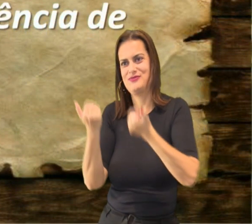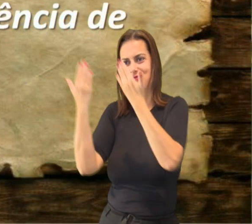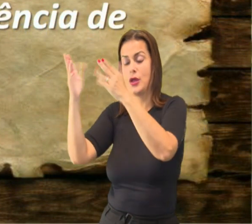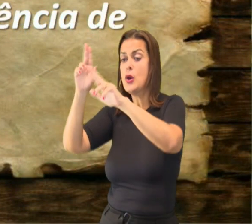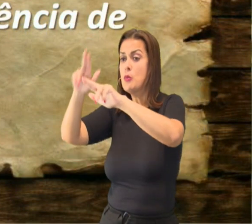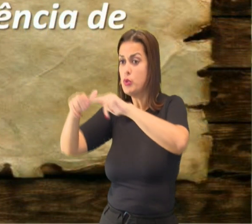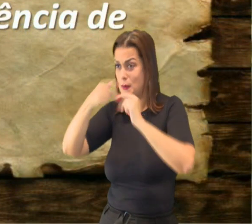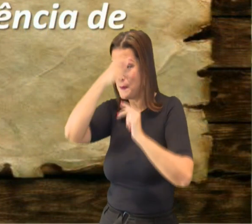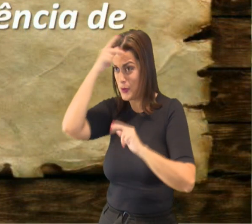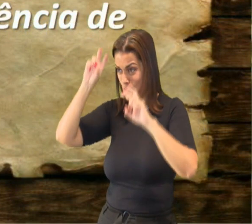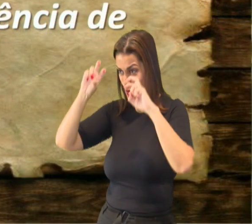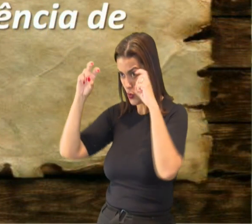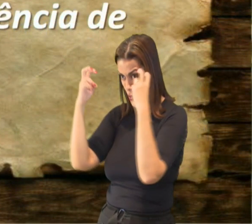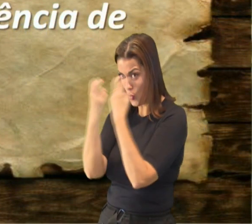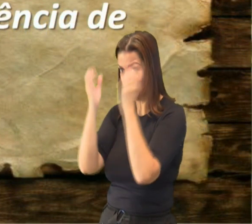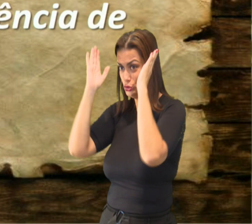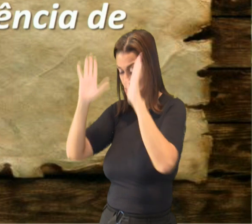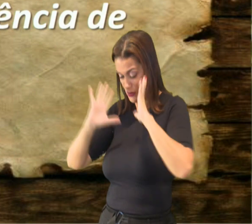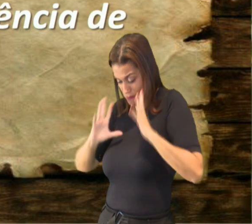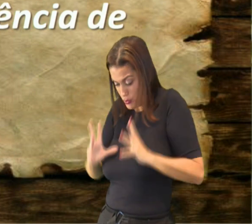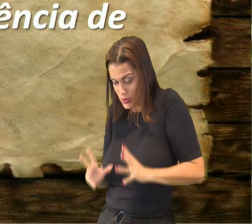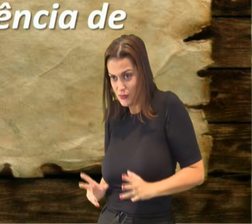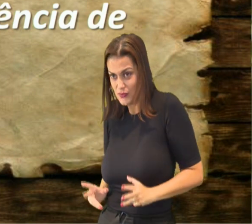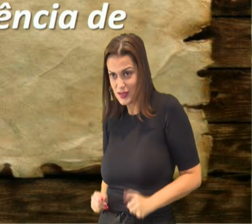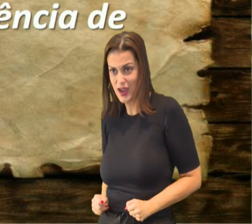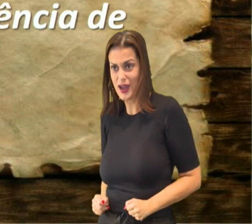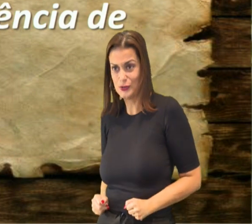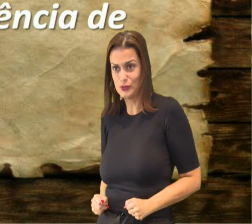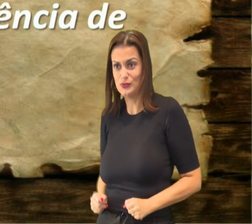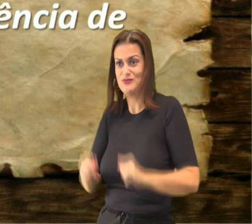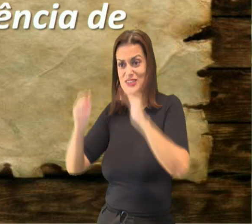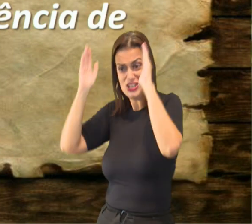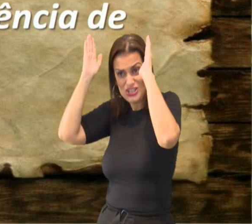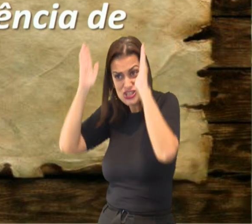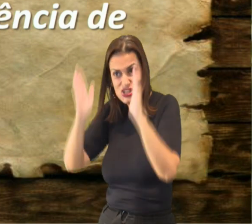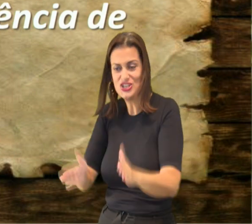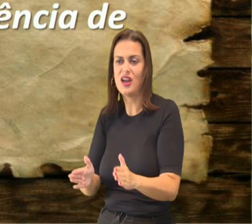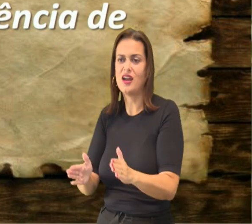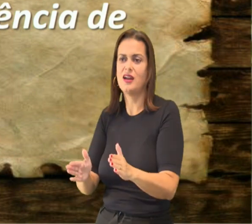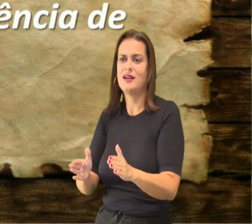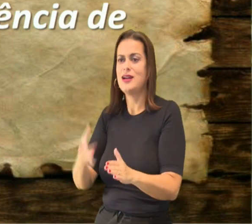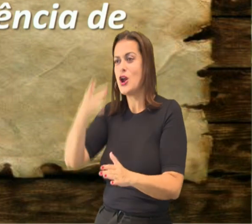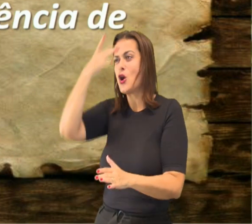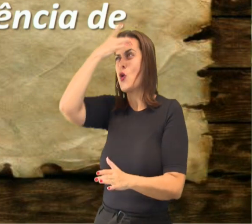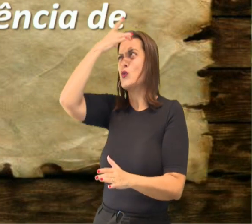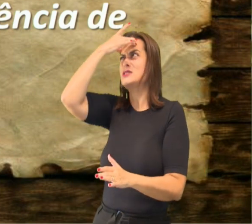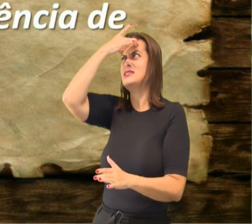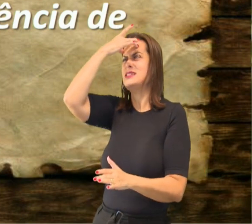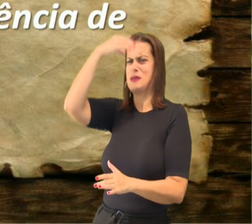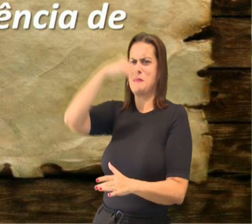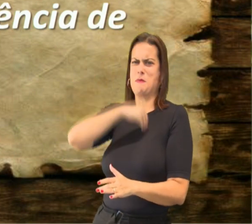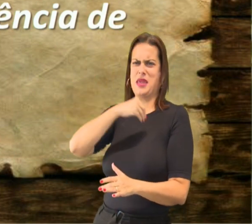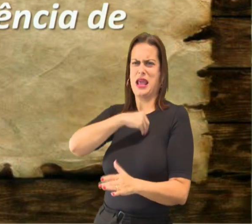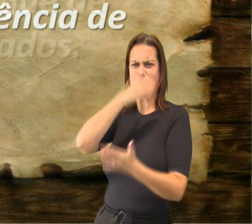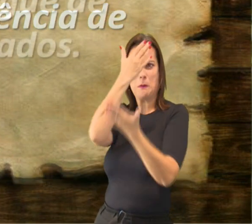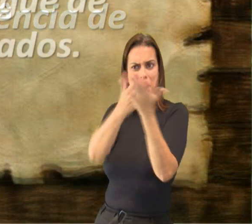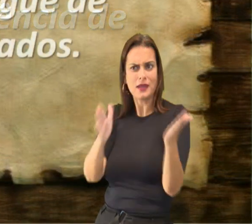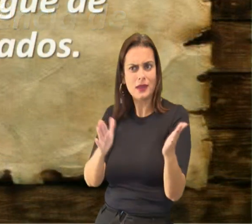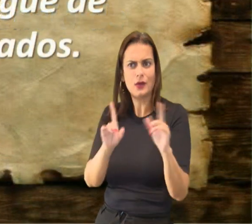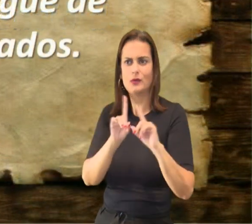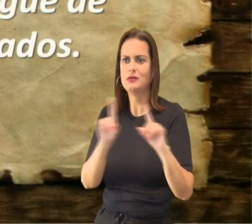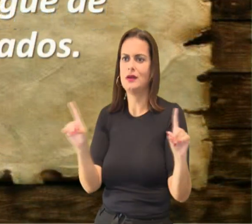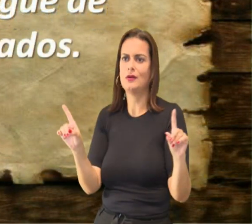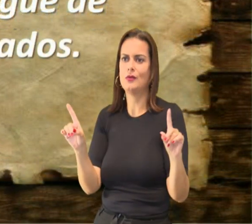prestam culto, tendo sido purificados uma vez por todas, não mais teriam consciência de pecados? Entretanto,